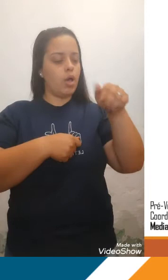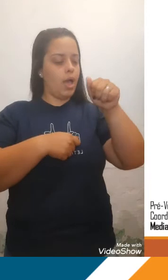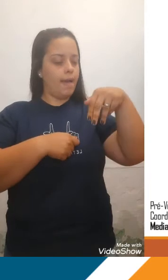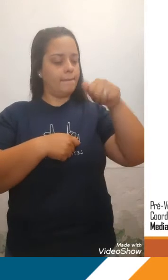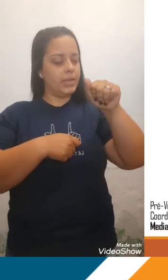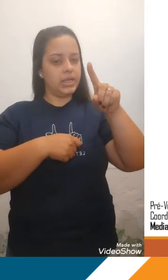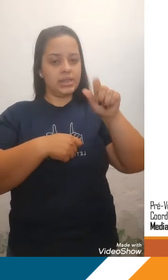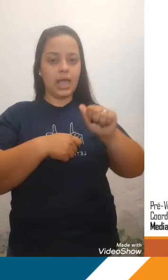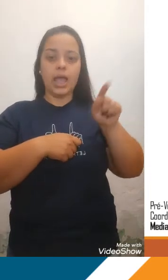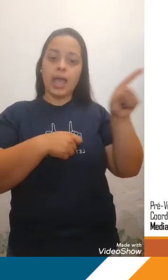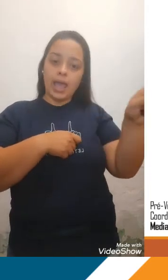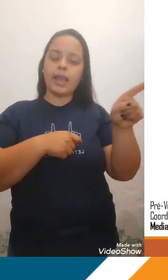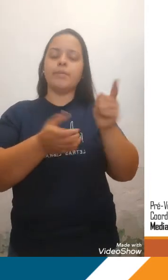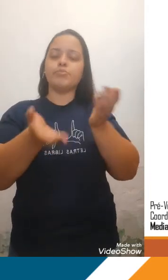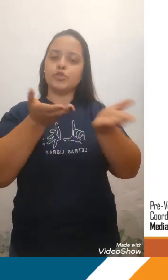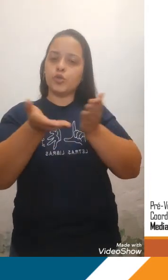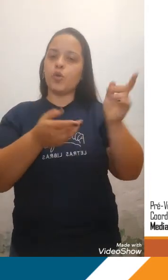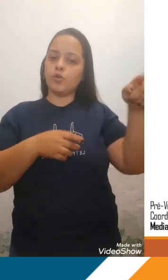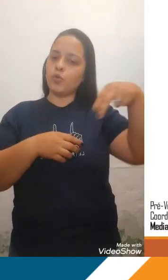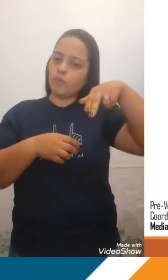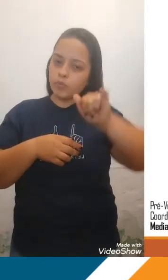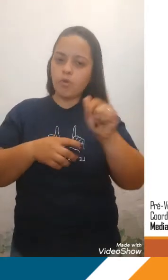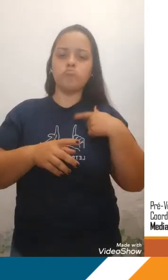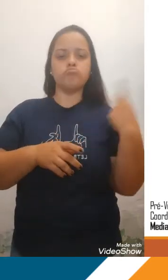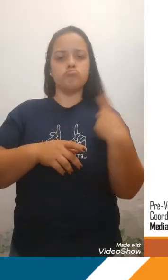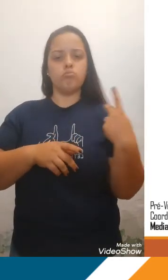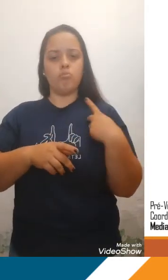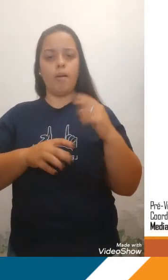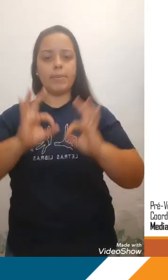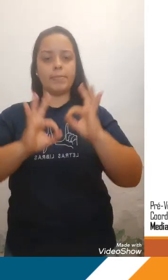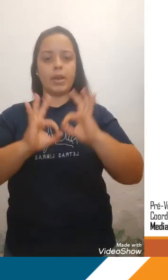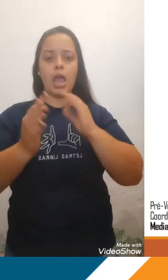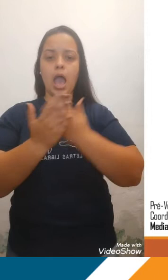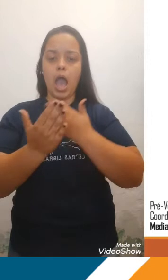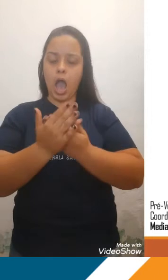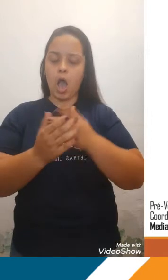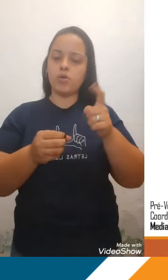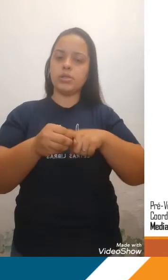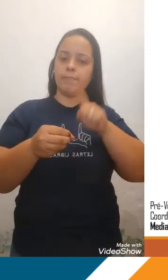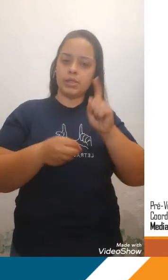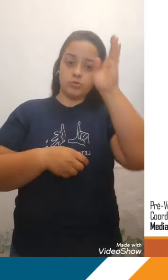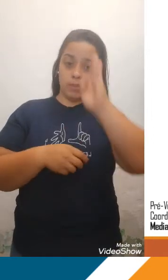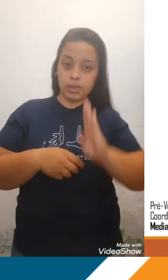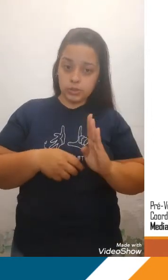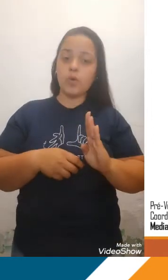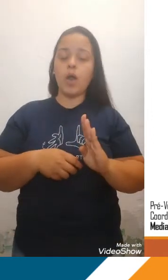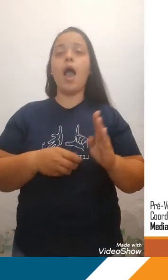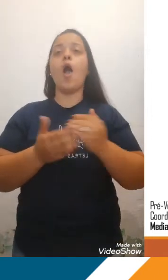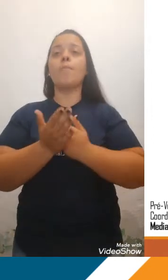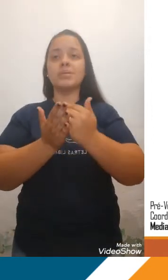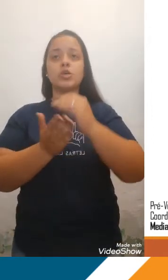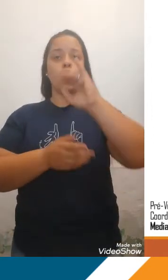de Nova Iguaçu e de Volta Redonda, a gente preparou essa aula que vai falar um pouco dos processos de independência do Brasil, partindo desde